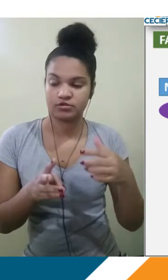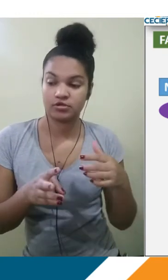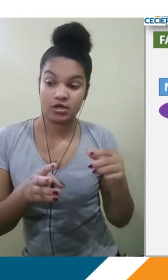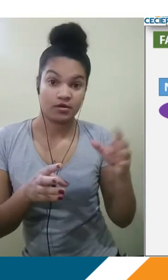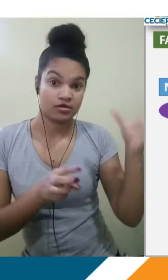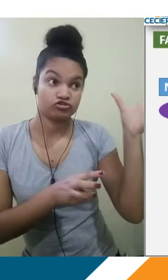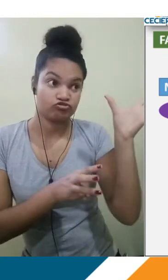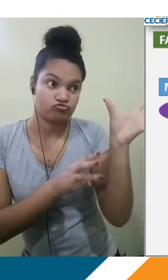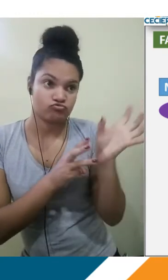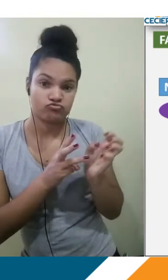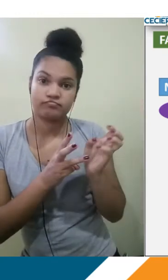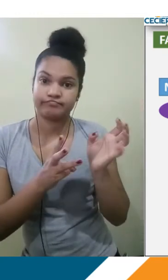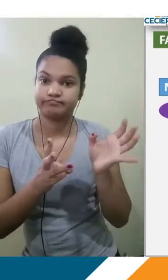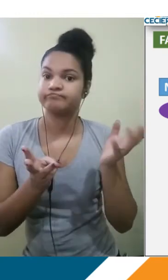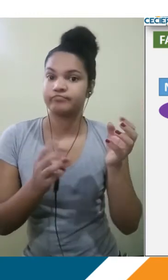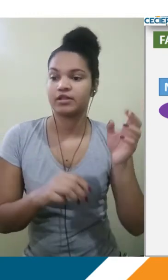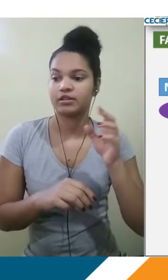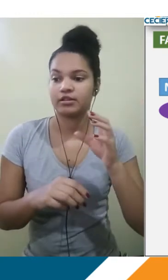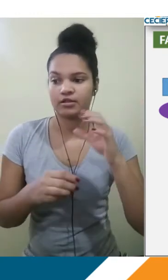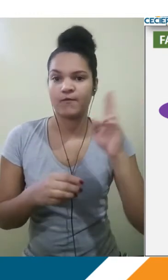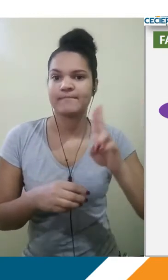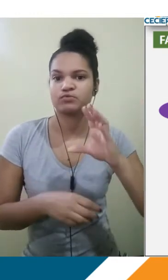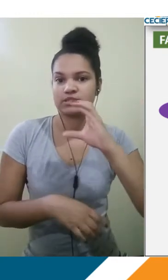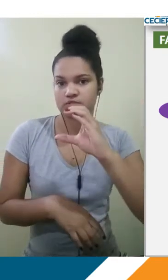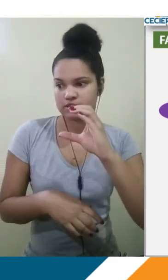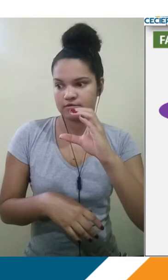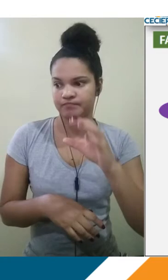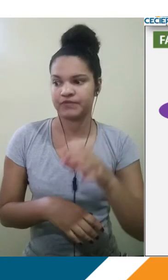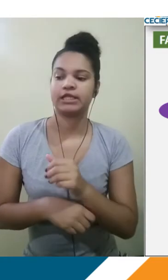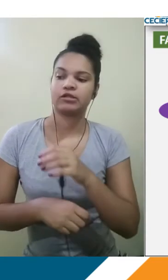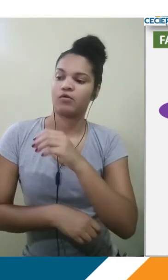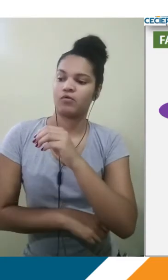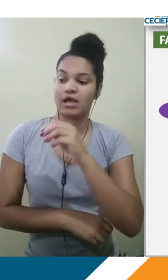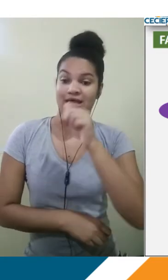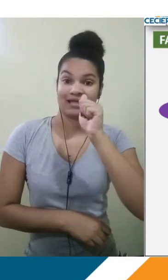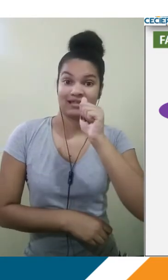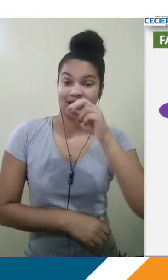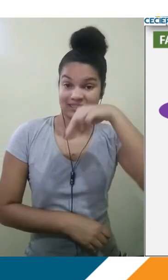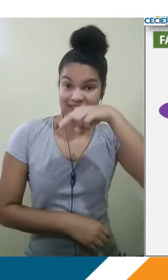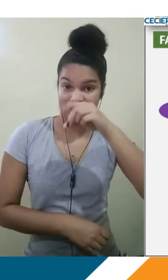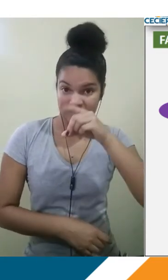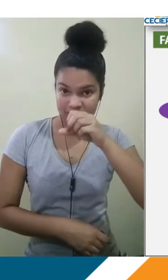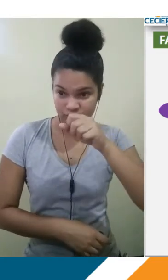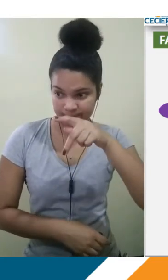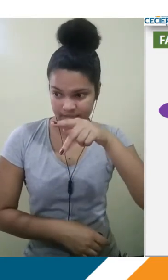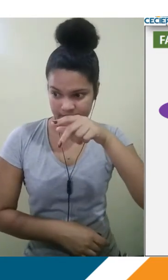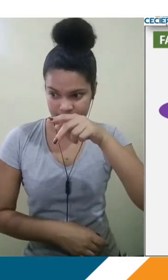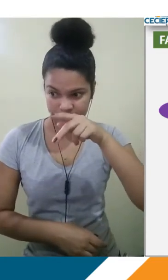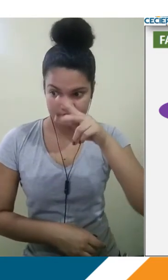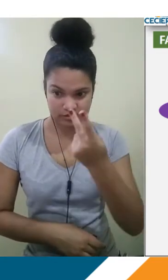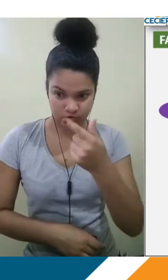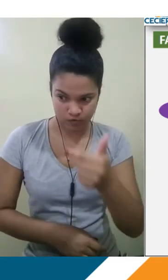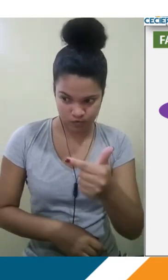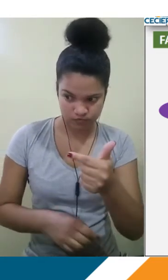CO2, serve como fonte de carbono. Então as moléculas de NADPH2 servem como fonte de hidrogênio no ciclo de